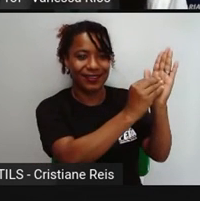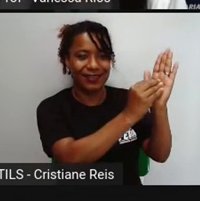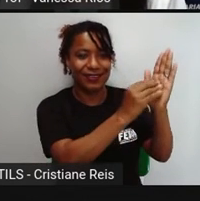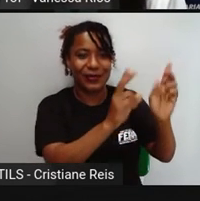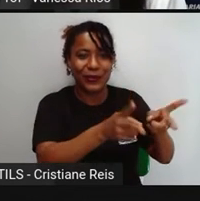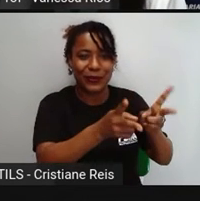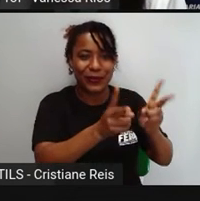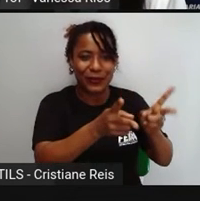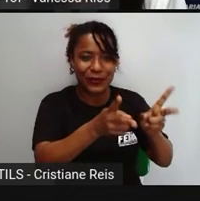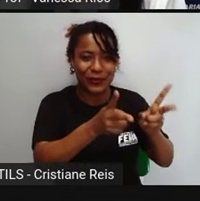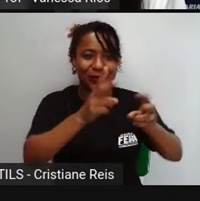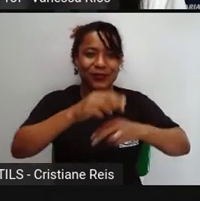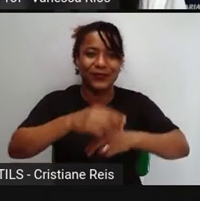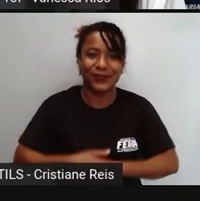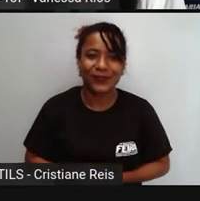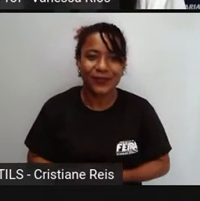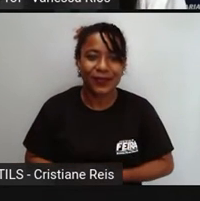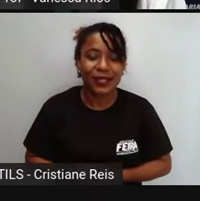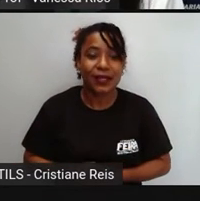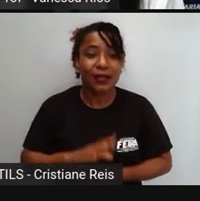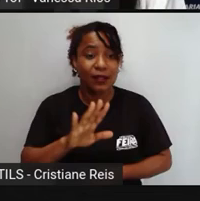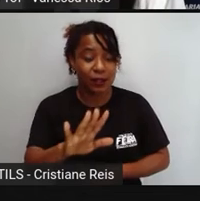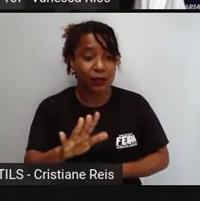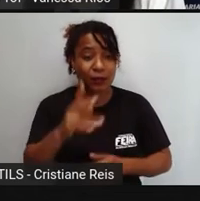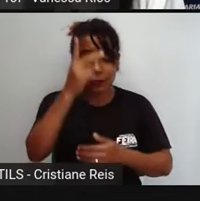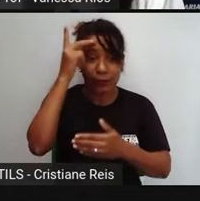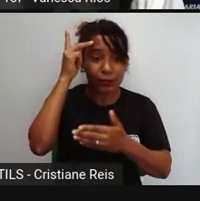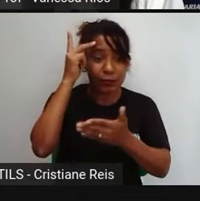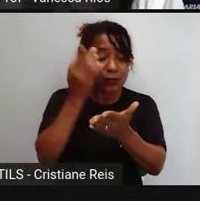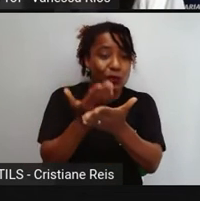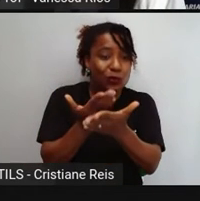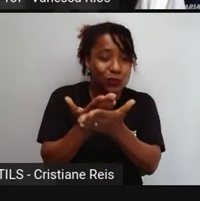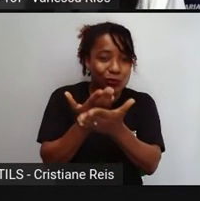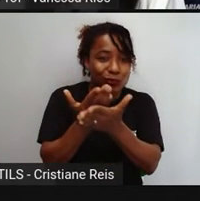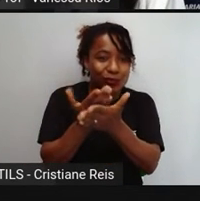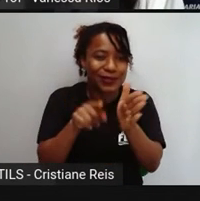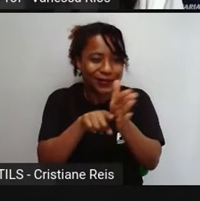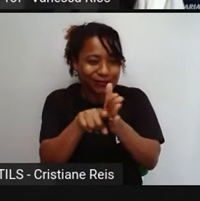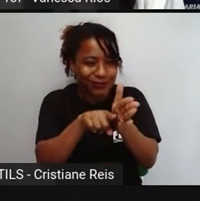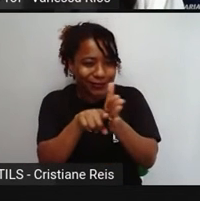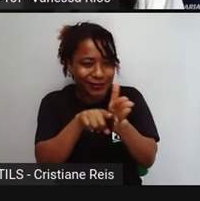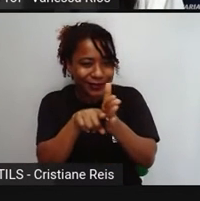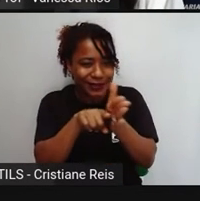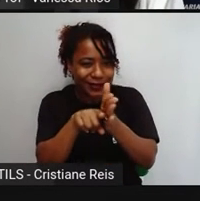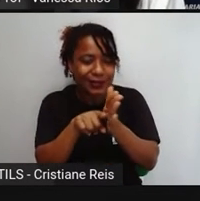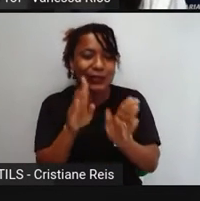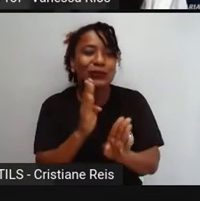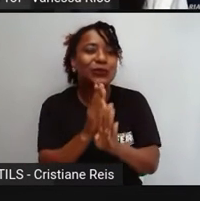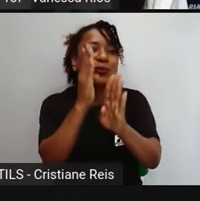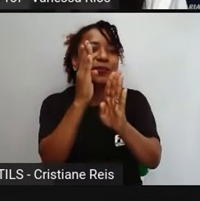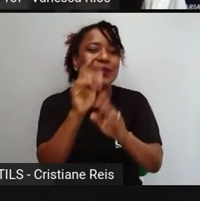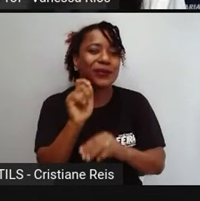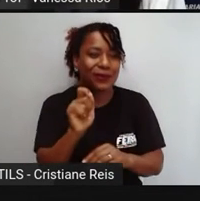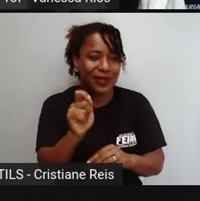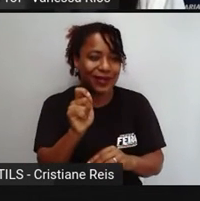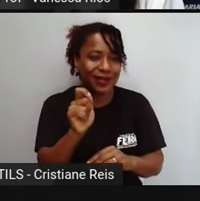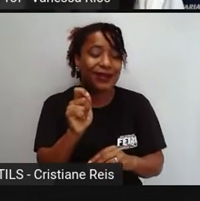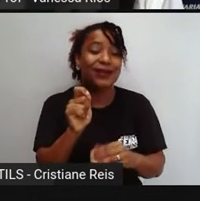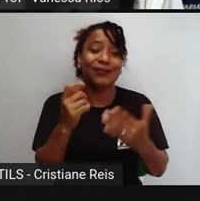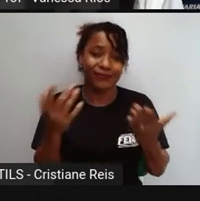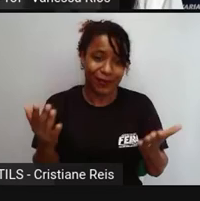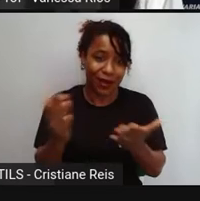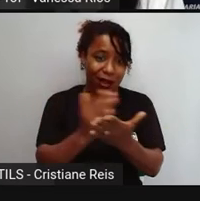E aí segundo os historiadores, os sistemas de escrita que se tem conhecimento foram instituídos de forma